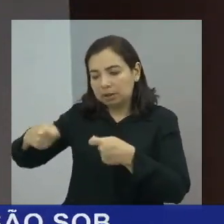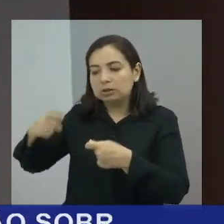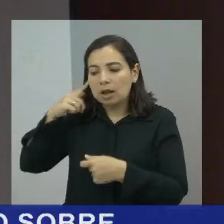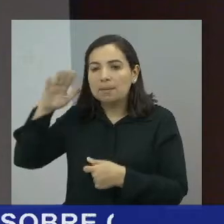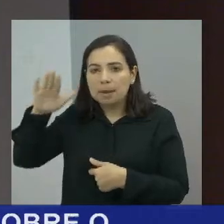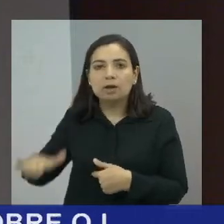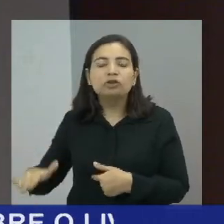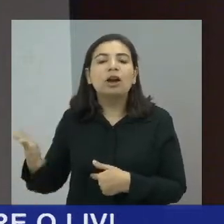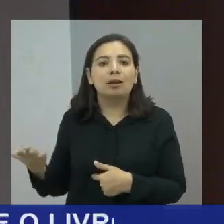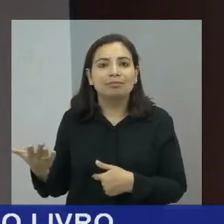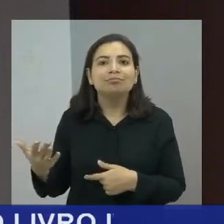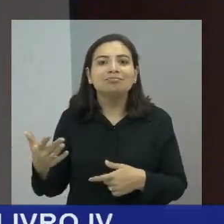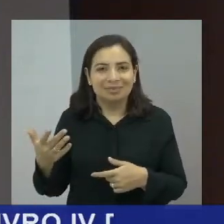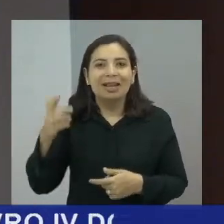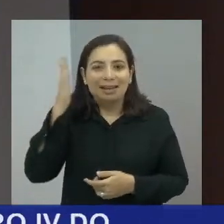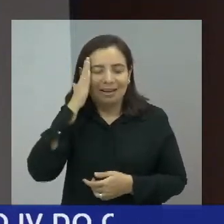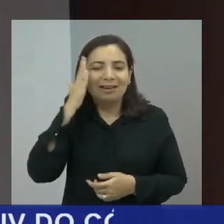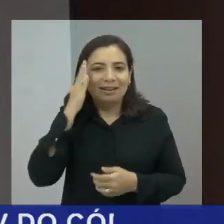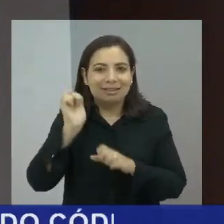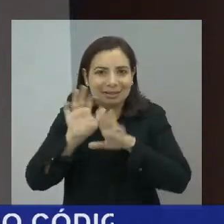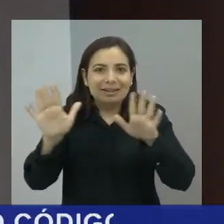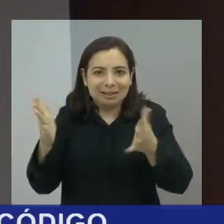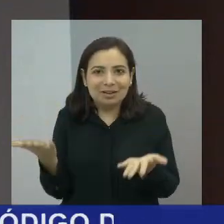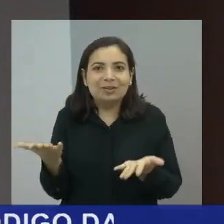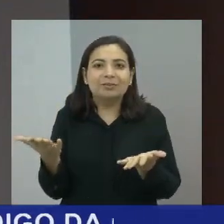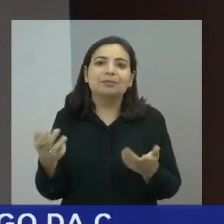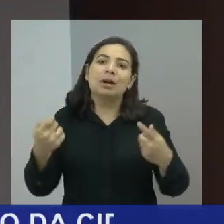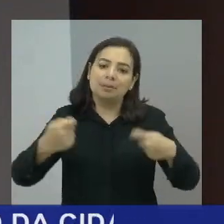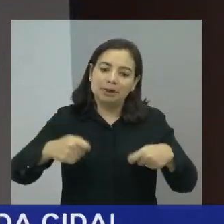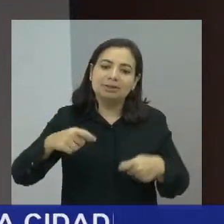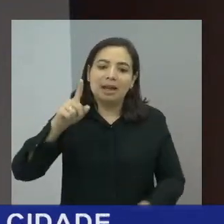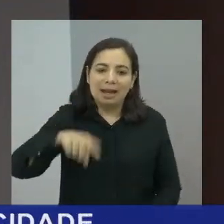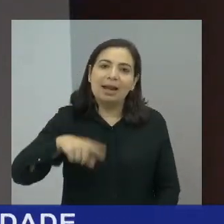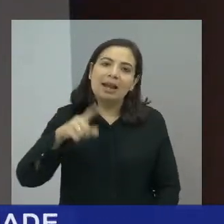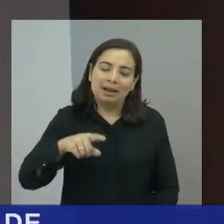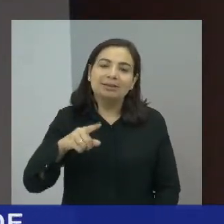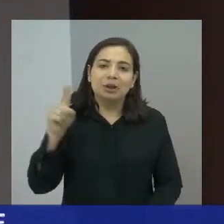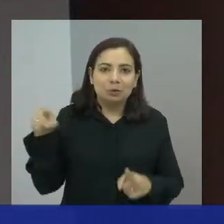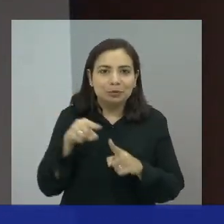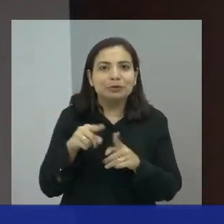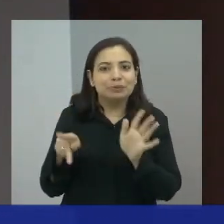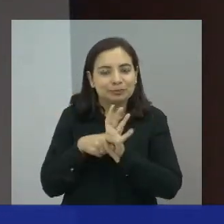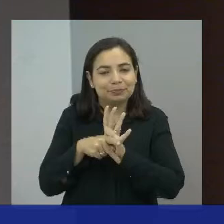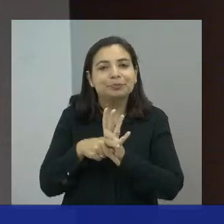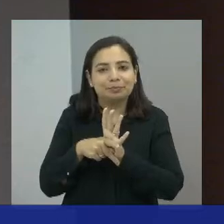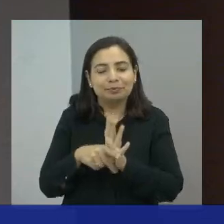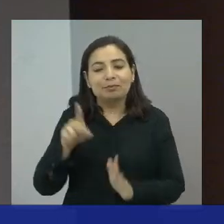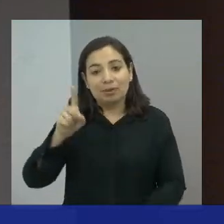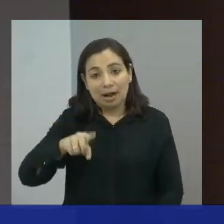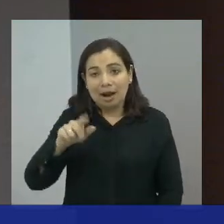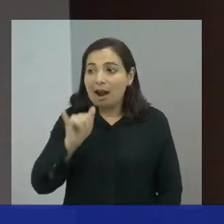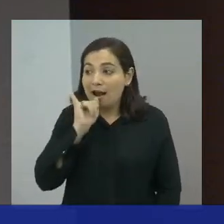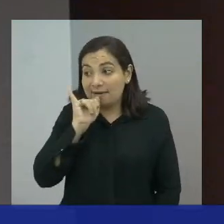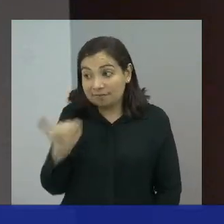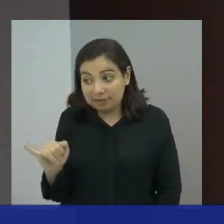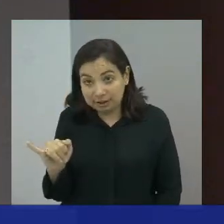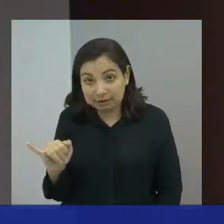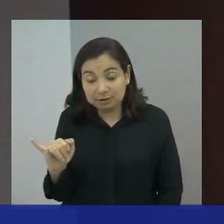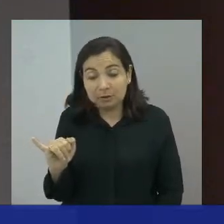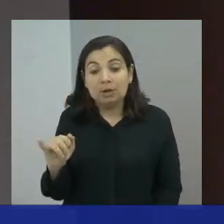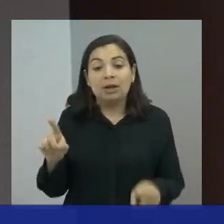meses. Então, a finalidade dessas medidas administrativas é essa. São elas a advertência,